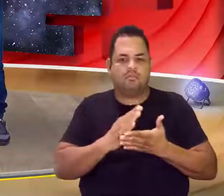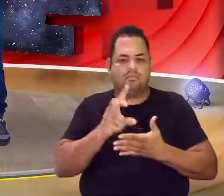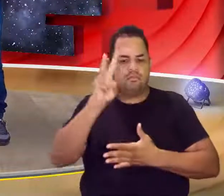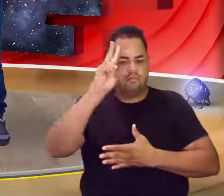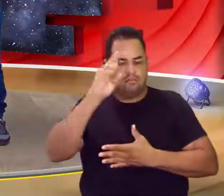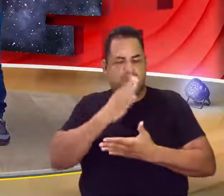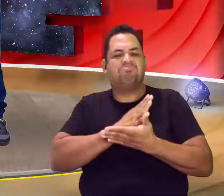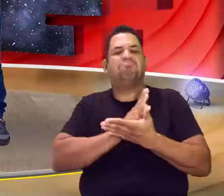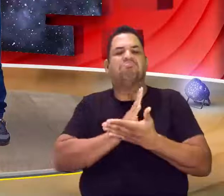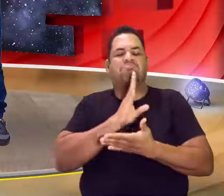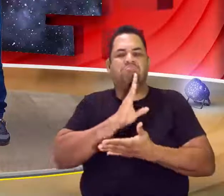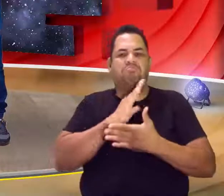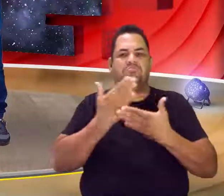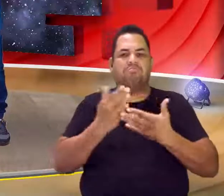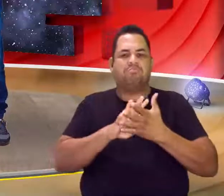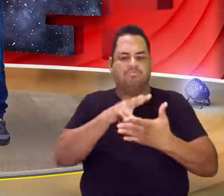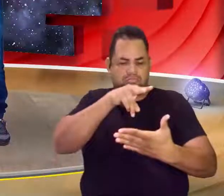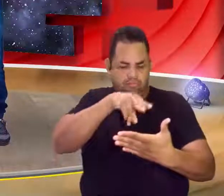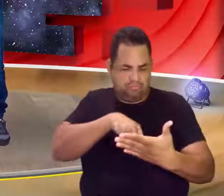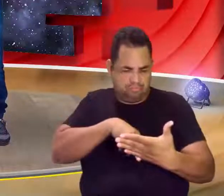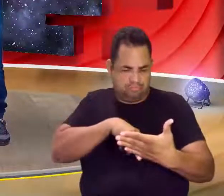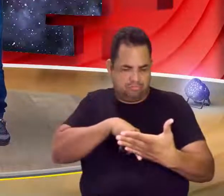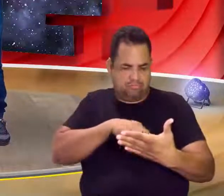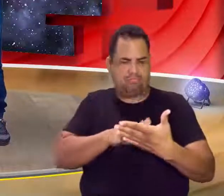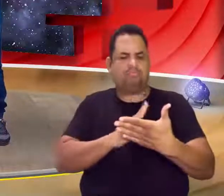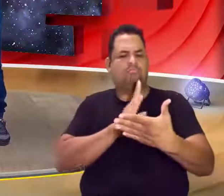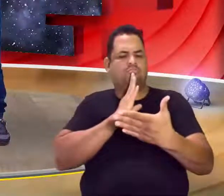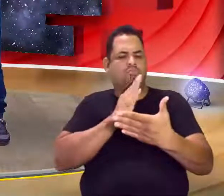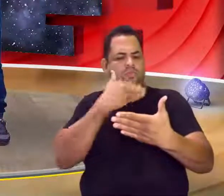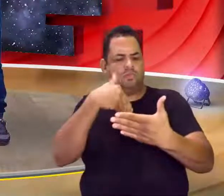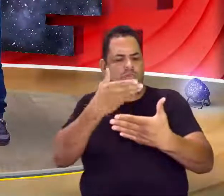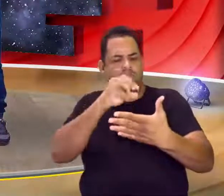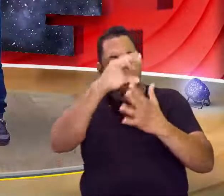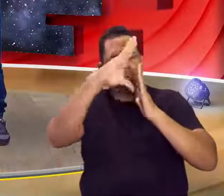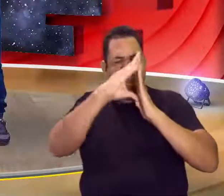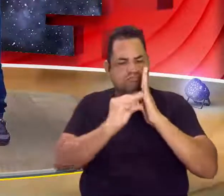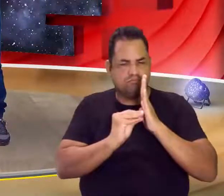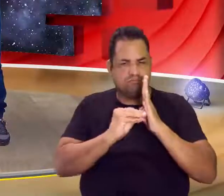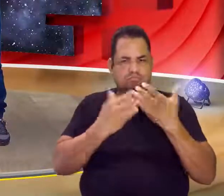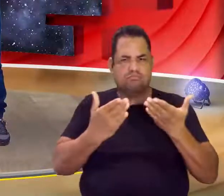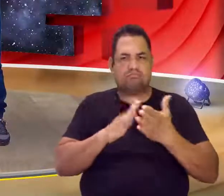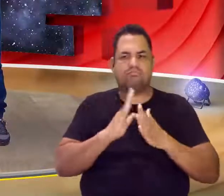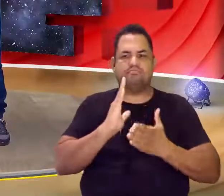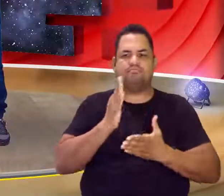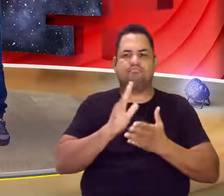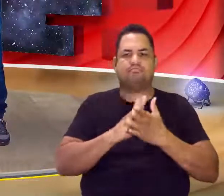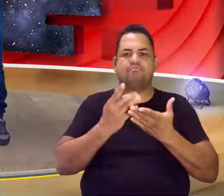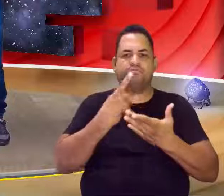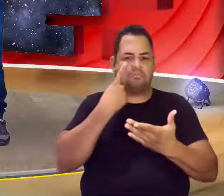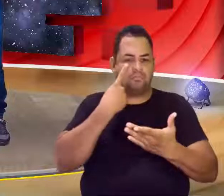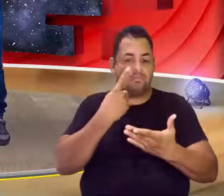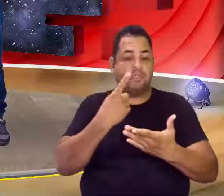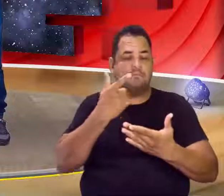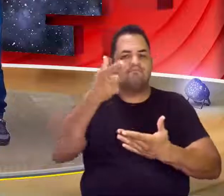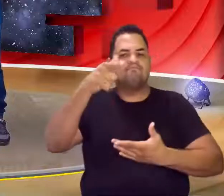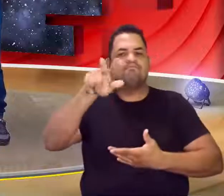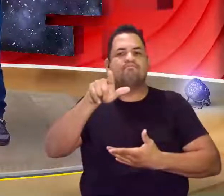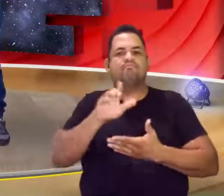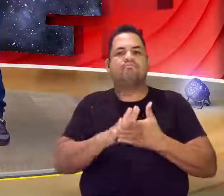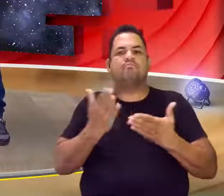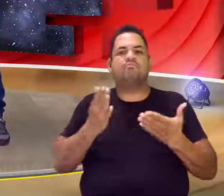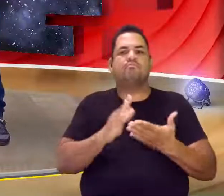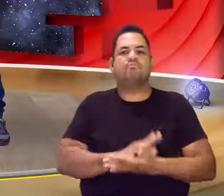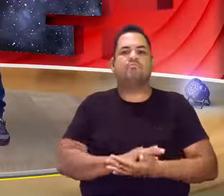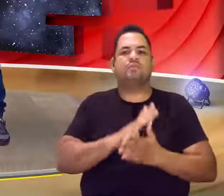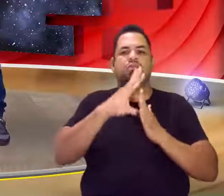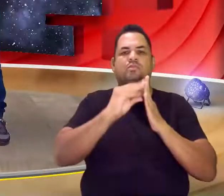revendo e reconhecendo. Você lê, reconheceu qual é o conteúdo, então você vai ter que rever o que você aprendeu